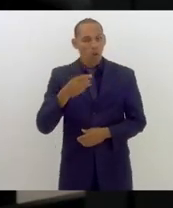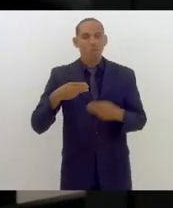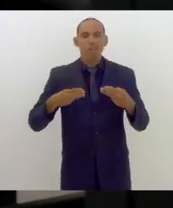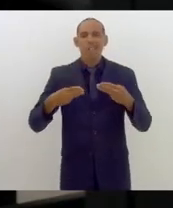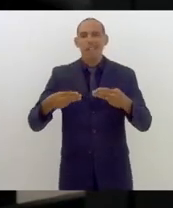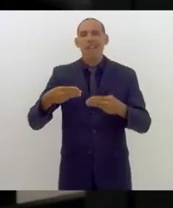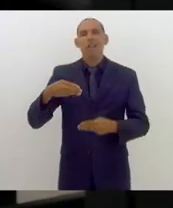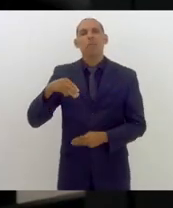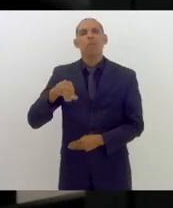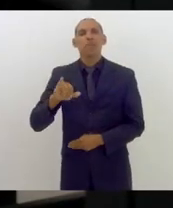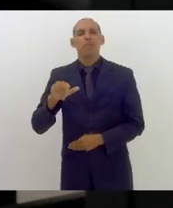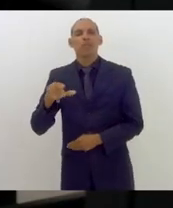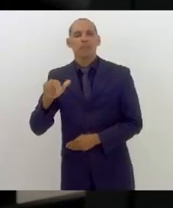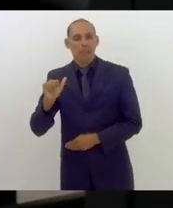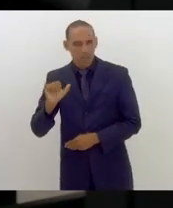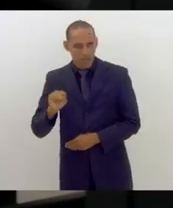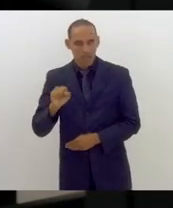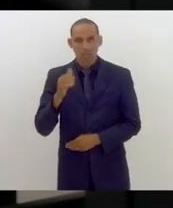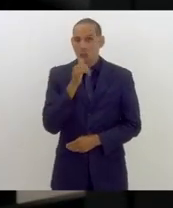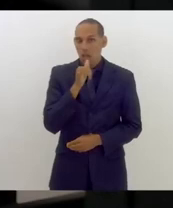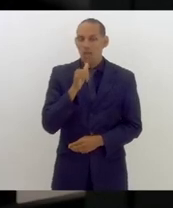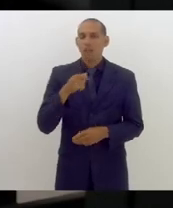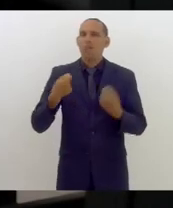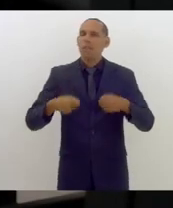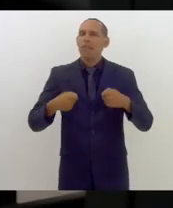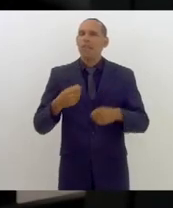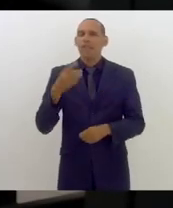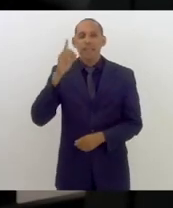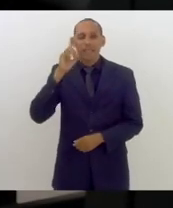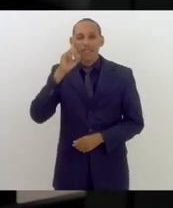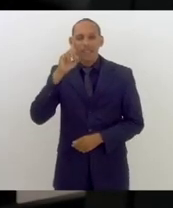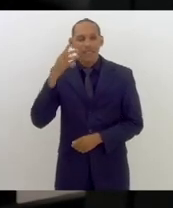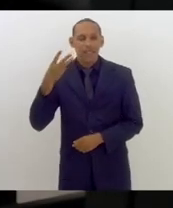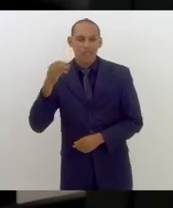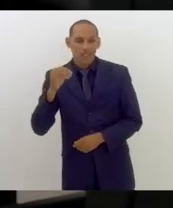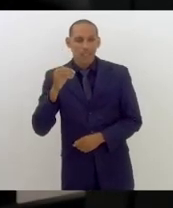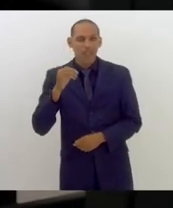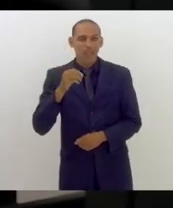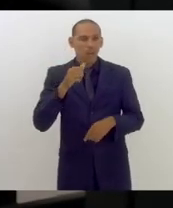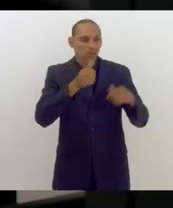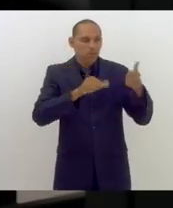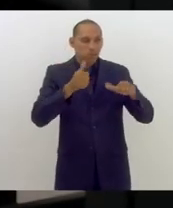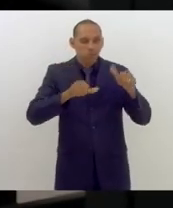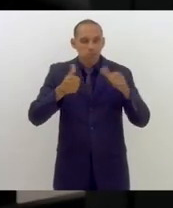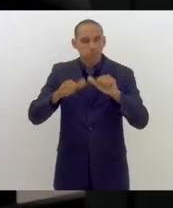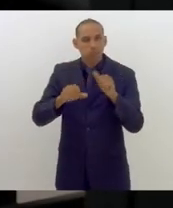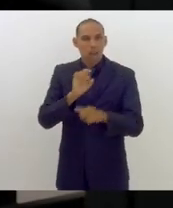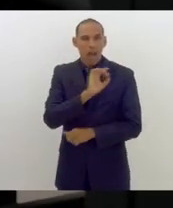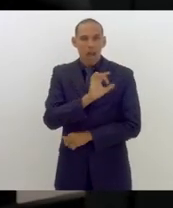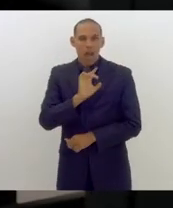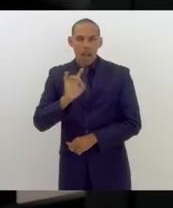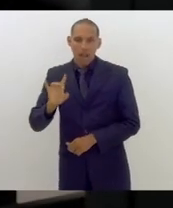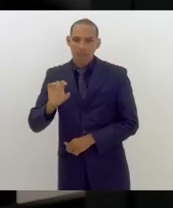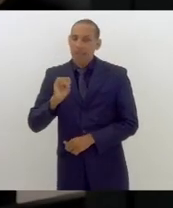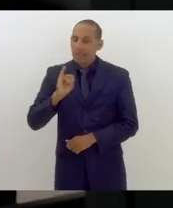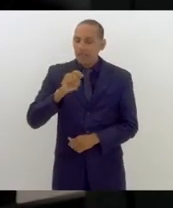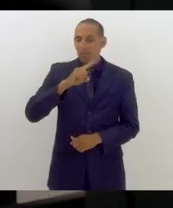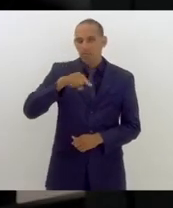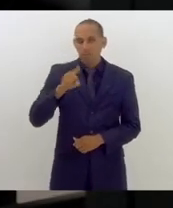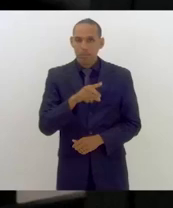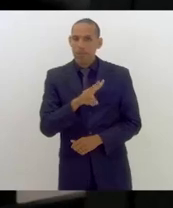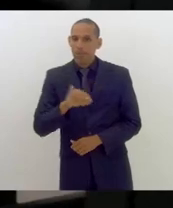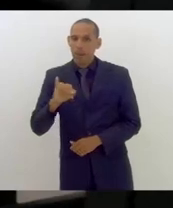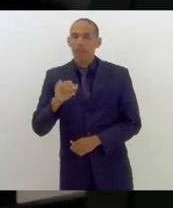e energia tem 30 dias para analisar caso a caso se for o caso rescindir é E aí eu tava lendo esse acordo que foi